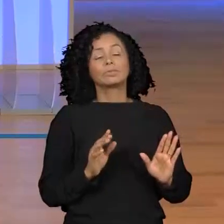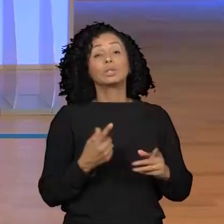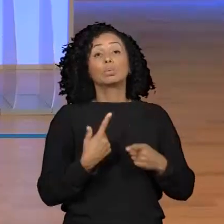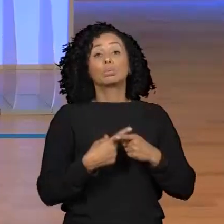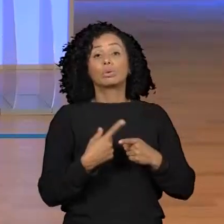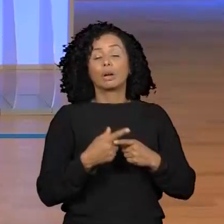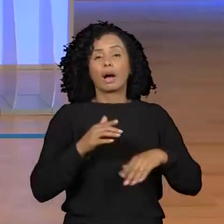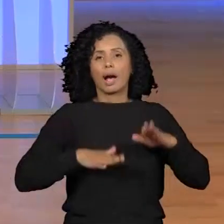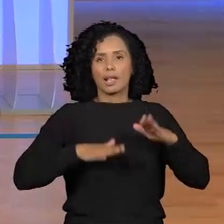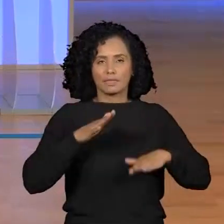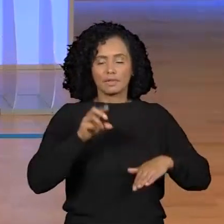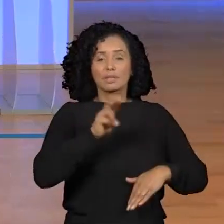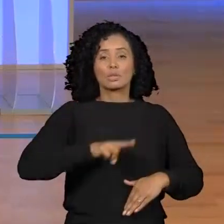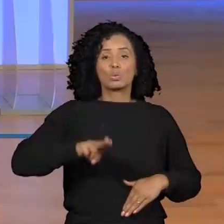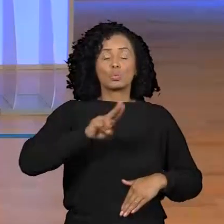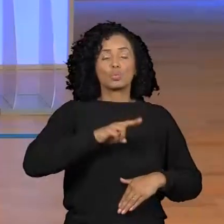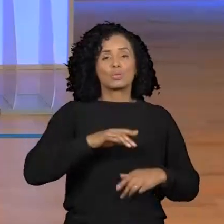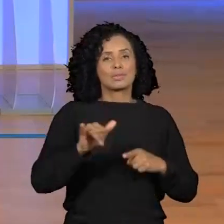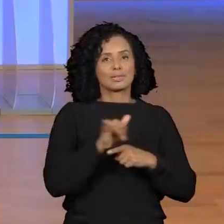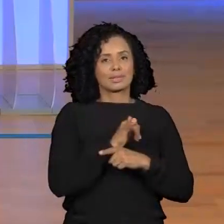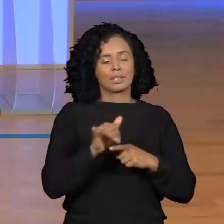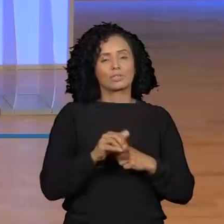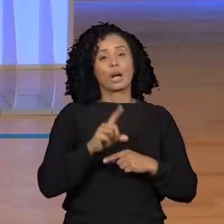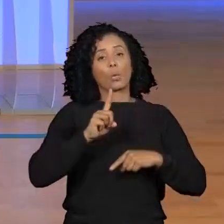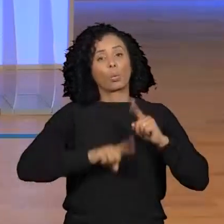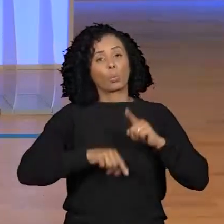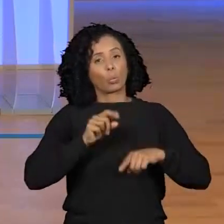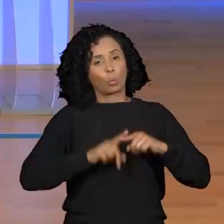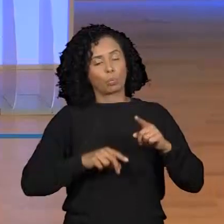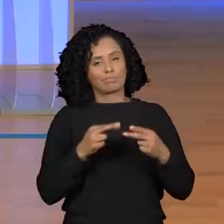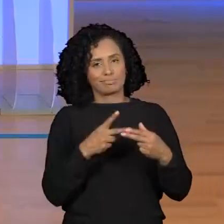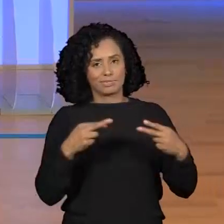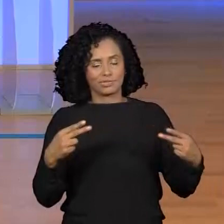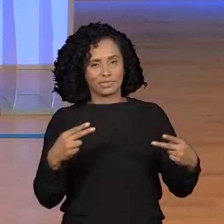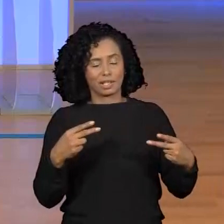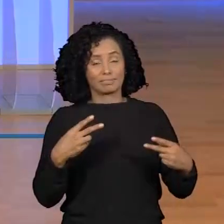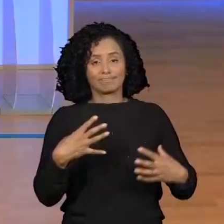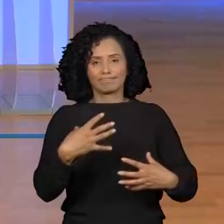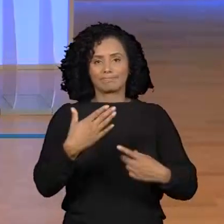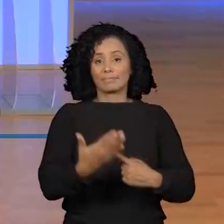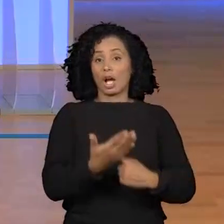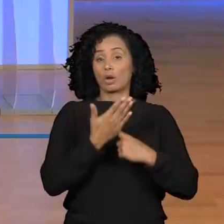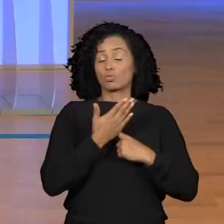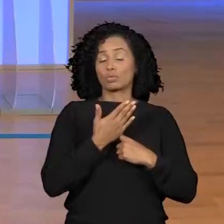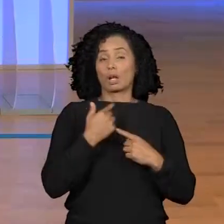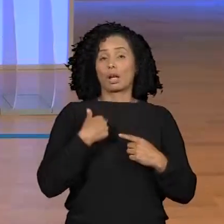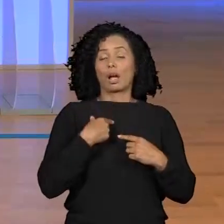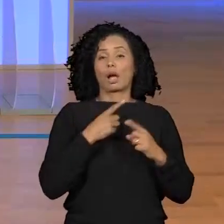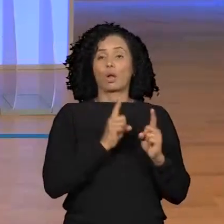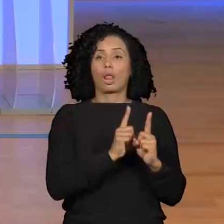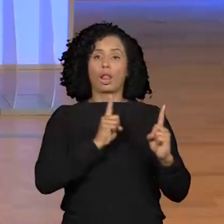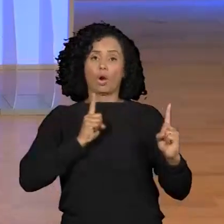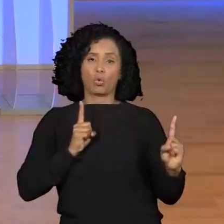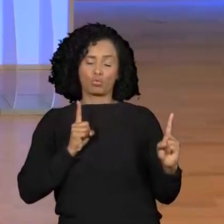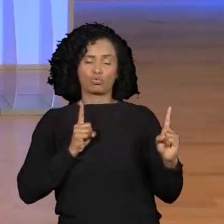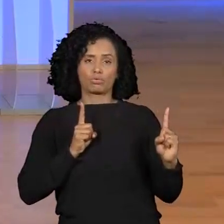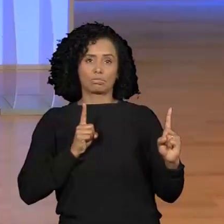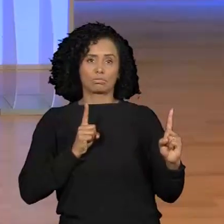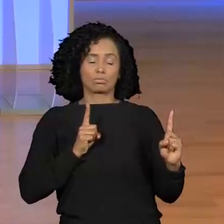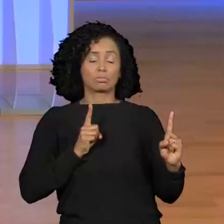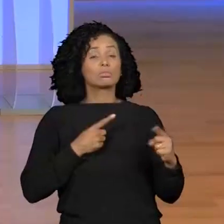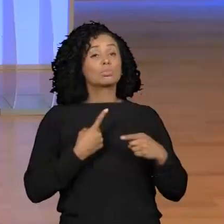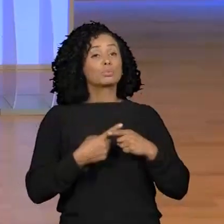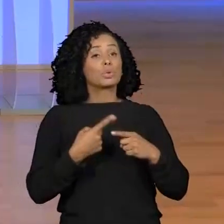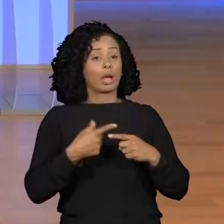um armamento, algum objeto, que faz com que a gente fique mais distante ainda. Por quê? Porque eu não encosto no meu